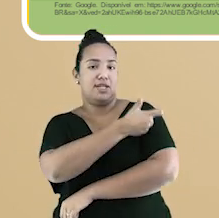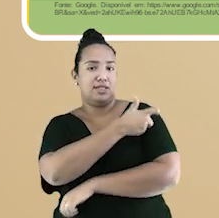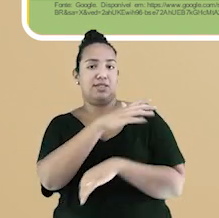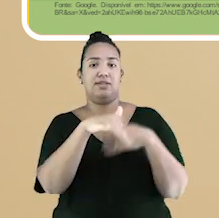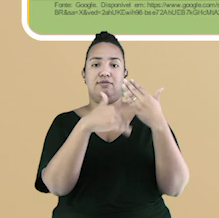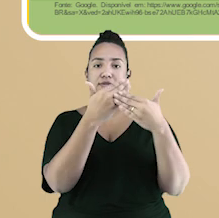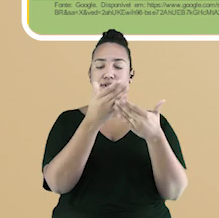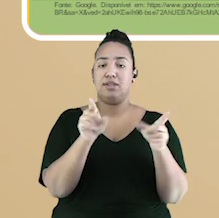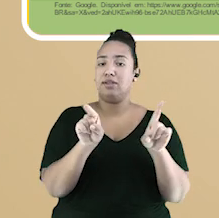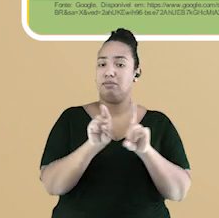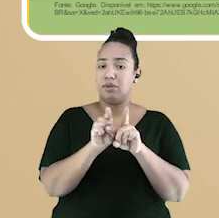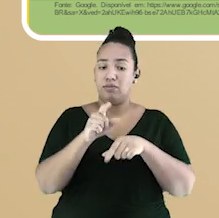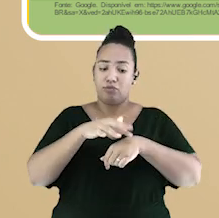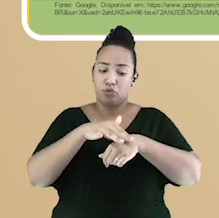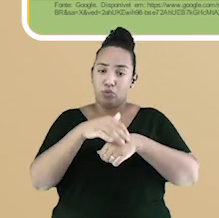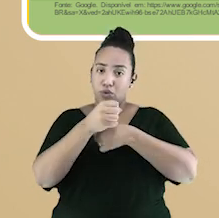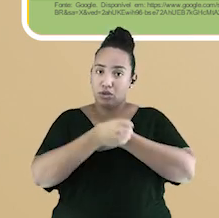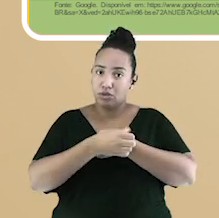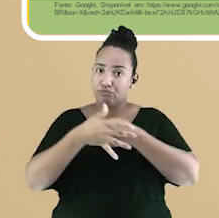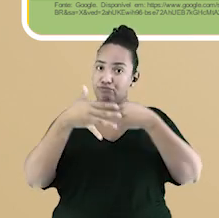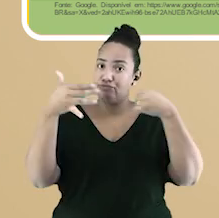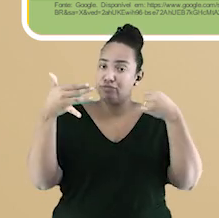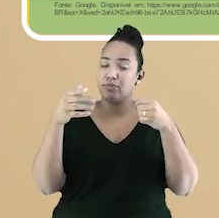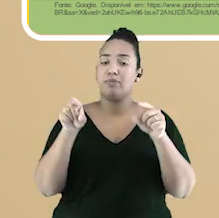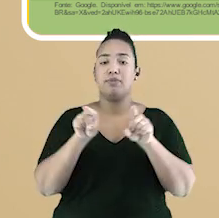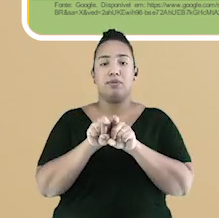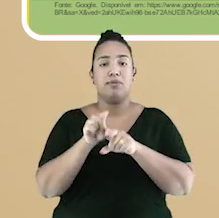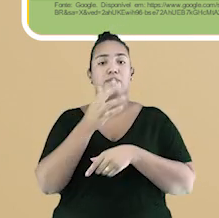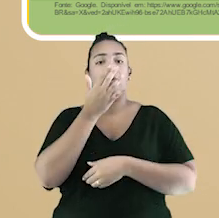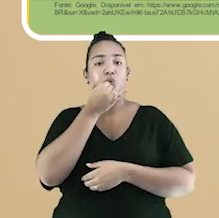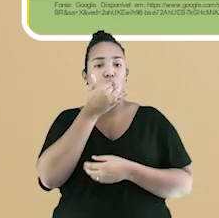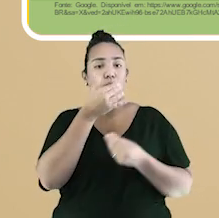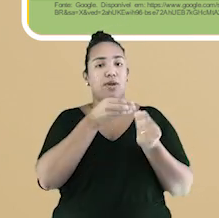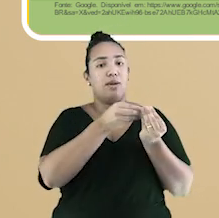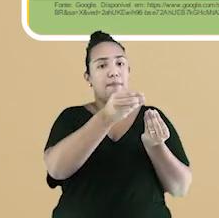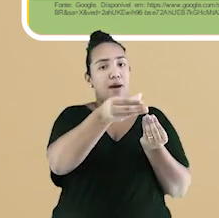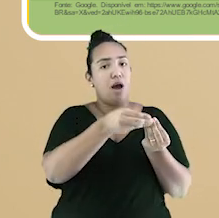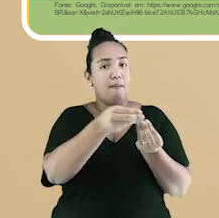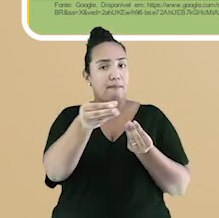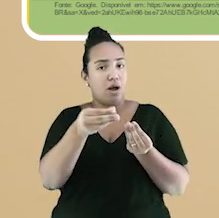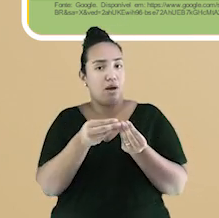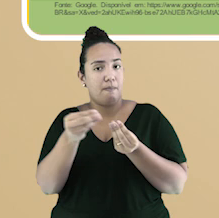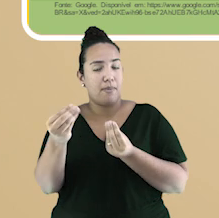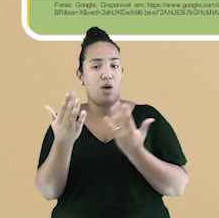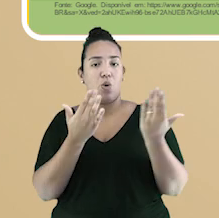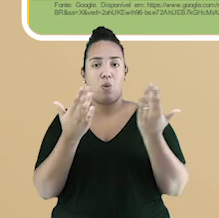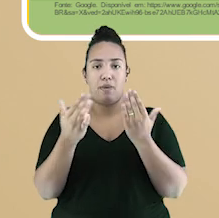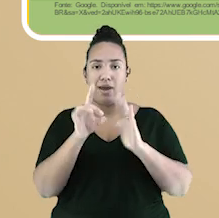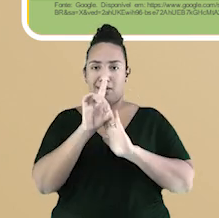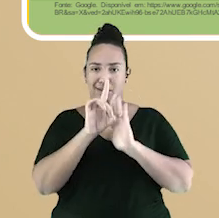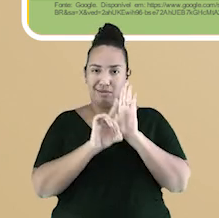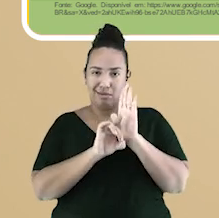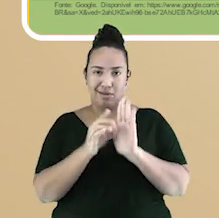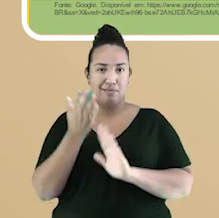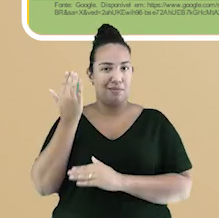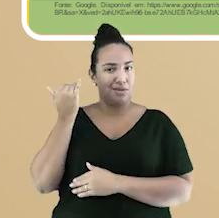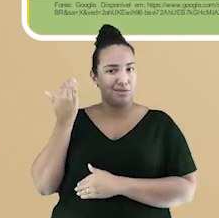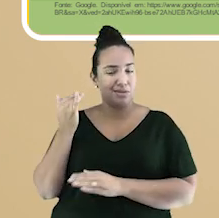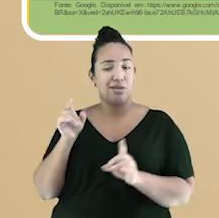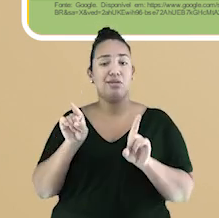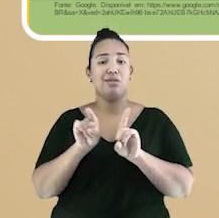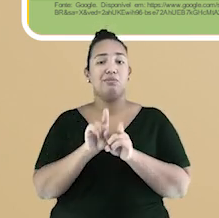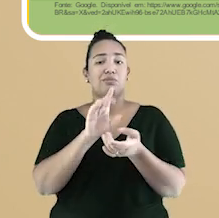de vacinas e de curas de doenças, maior distribuição de alimentos se comparado a décadas anteriores